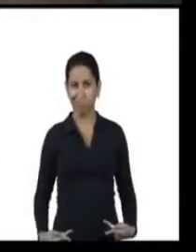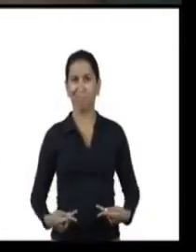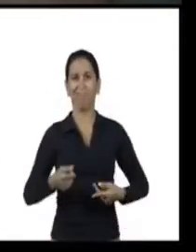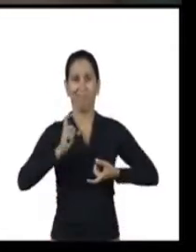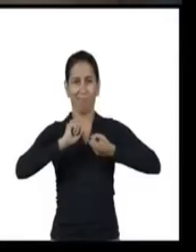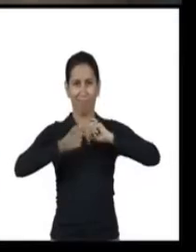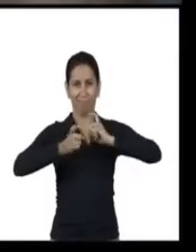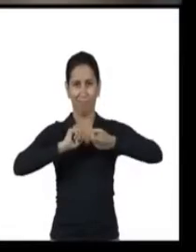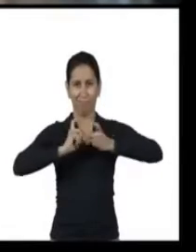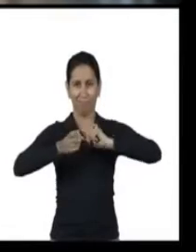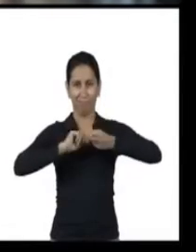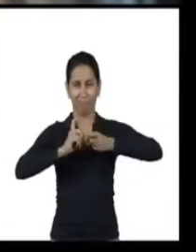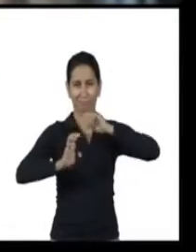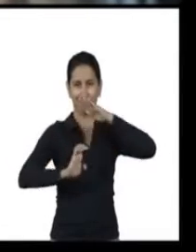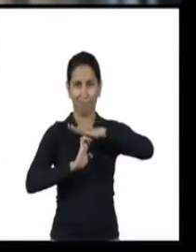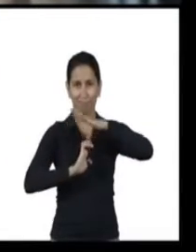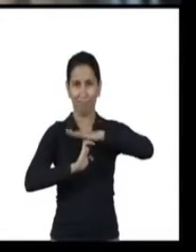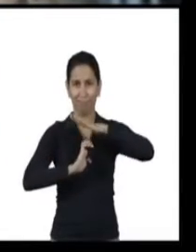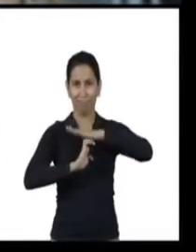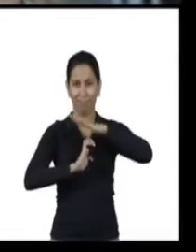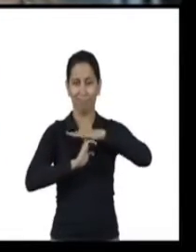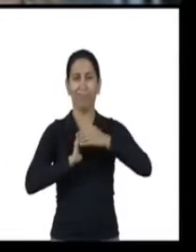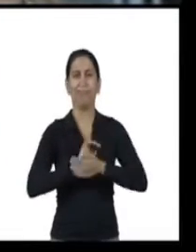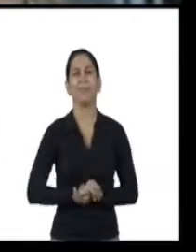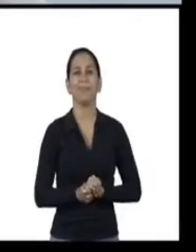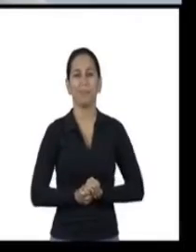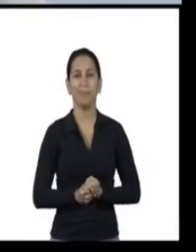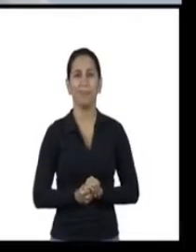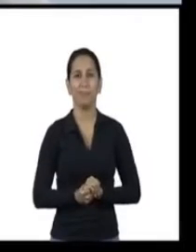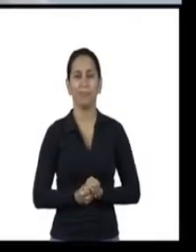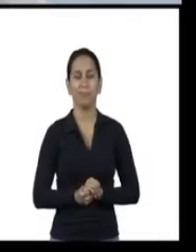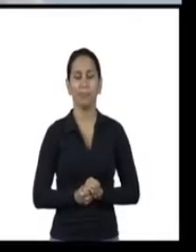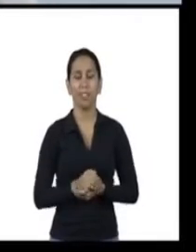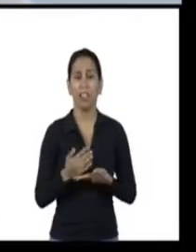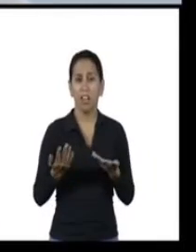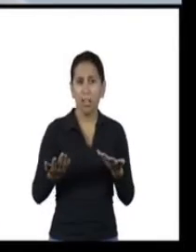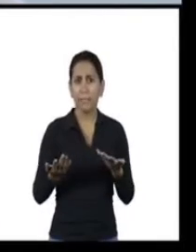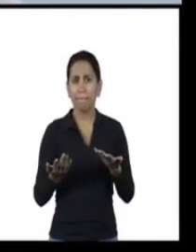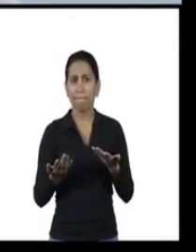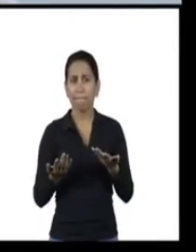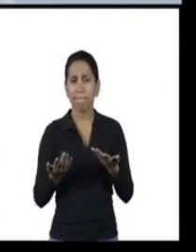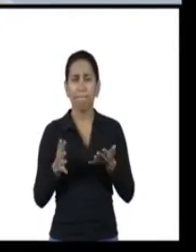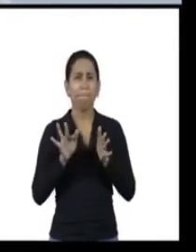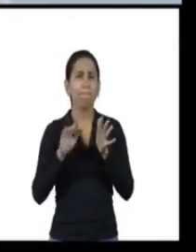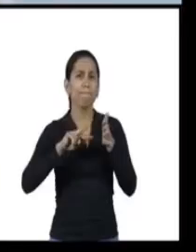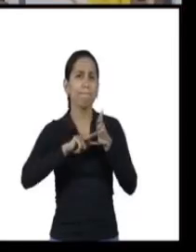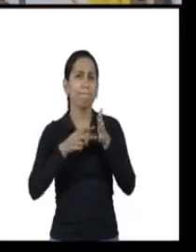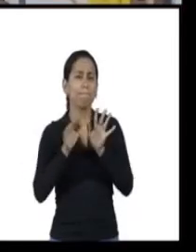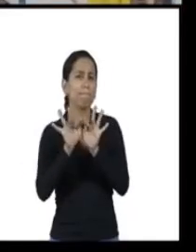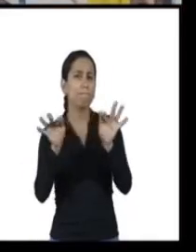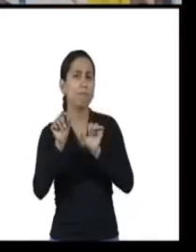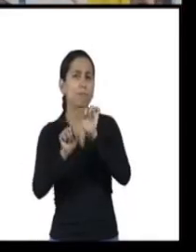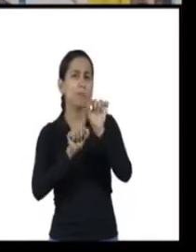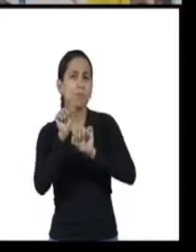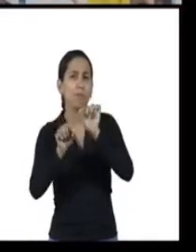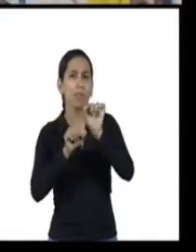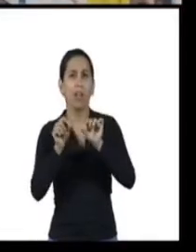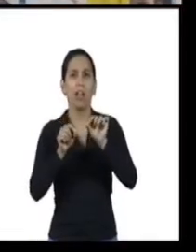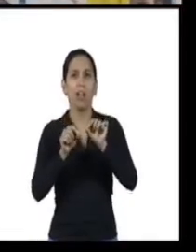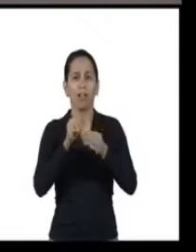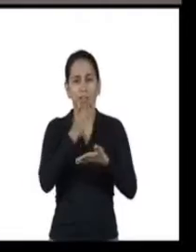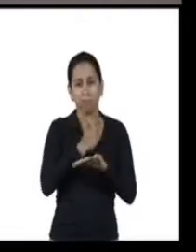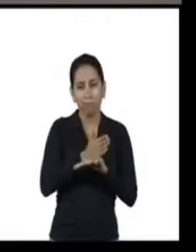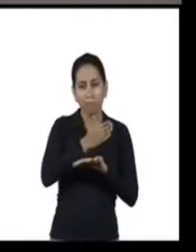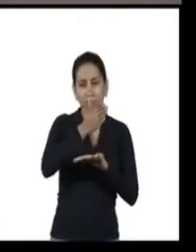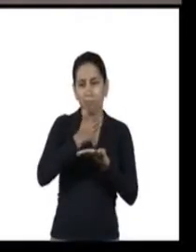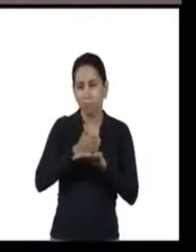conta com a estrutura e com a organização da empresa. De uma maneira mais simples, significa que aspectos como a divisão de